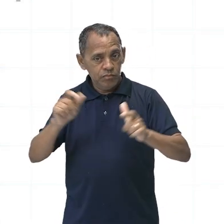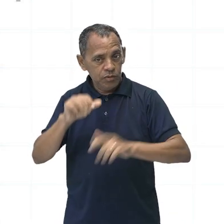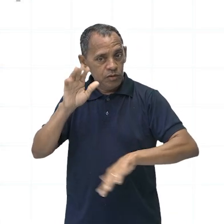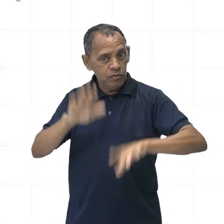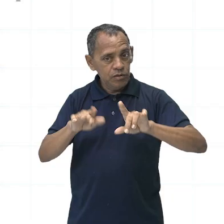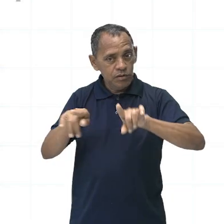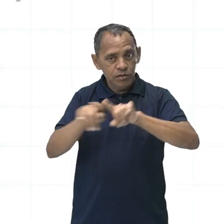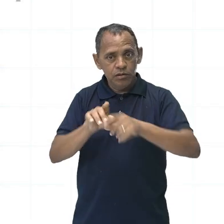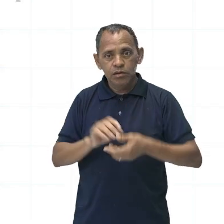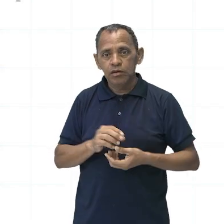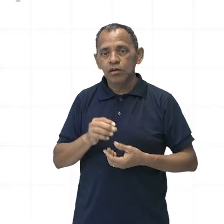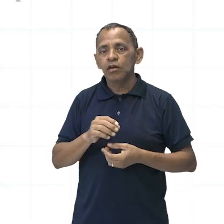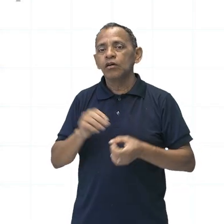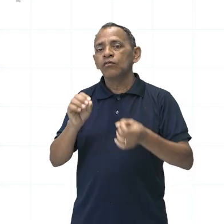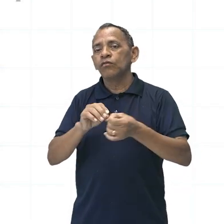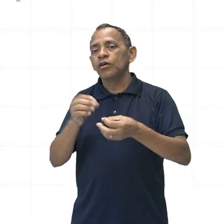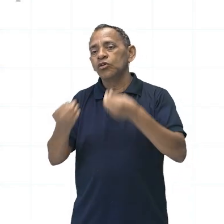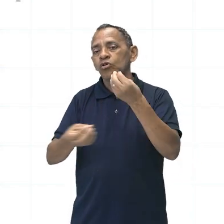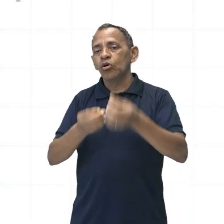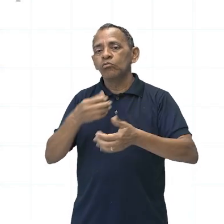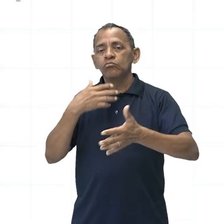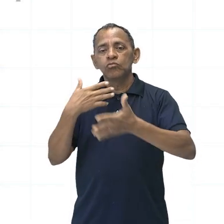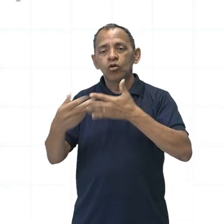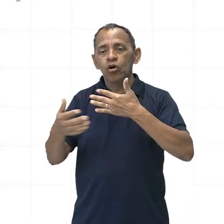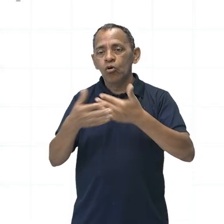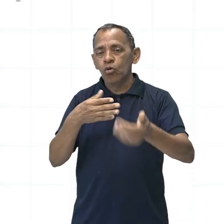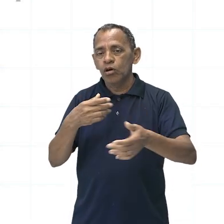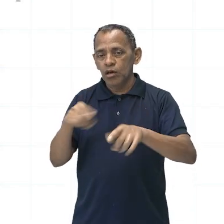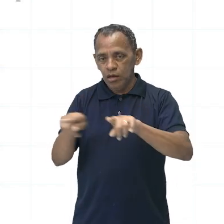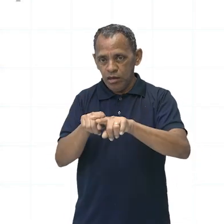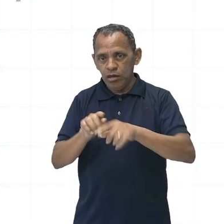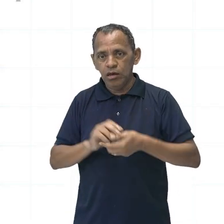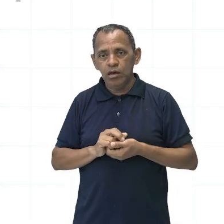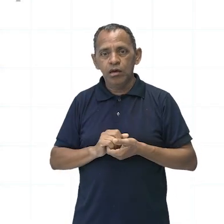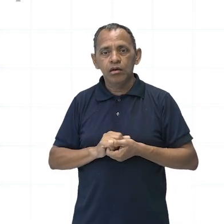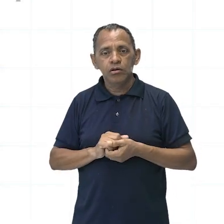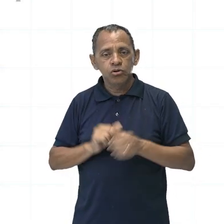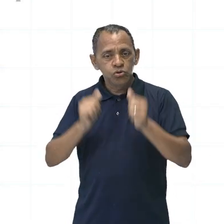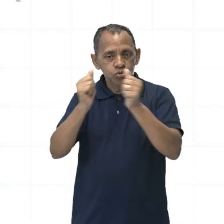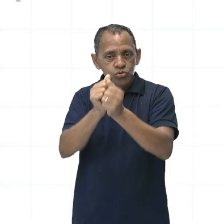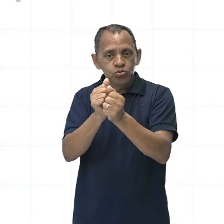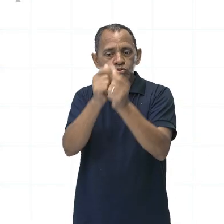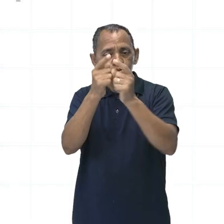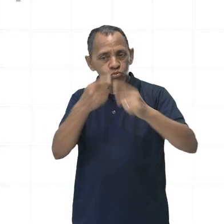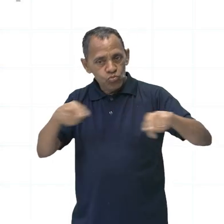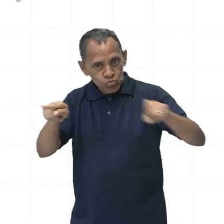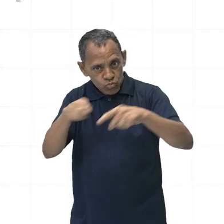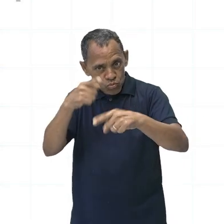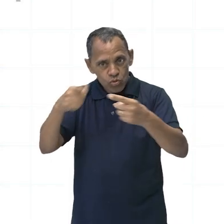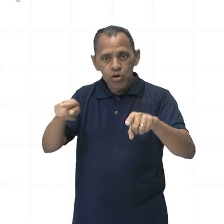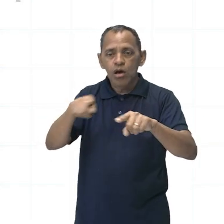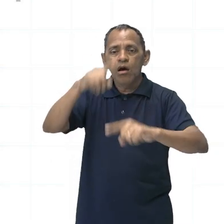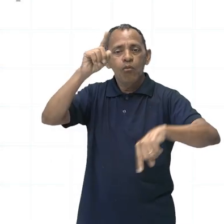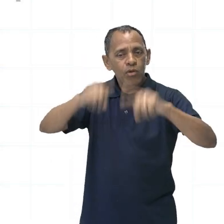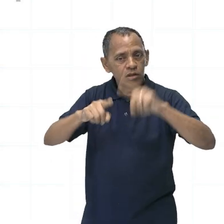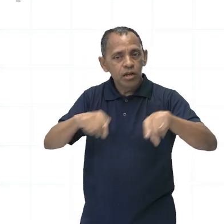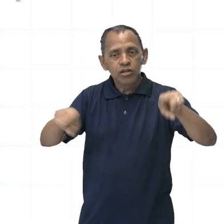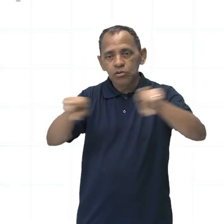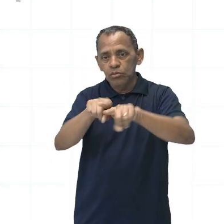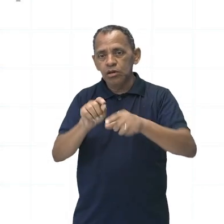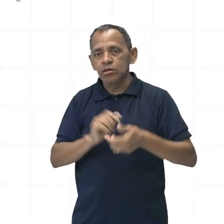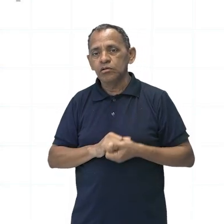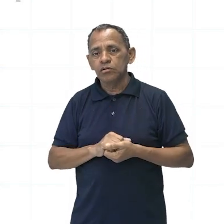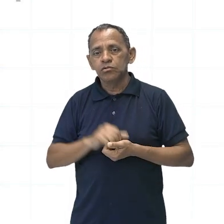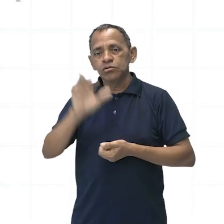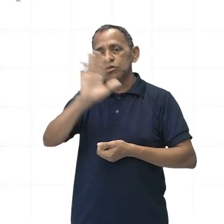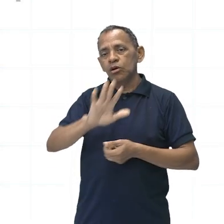é feito sem qualquer acompanhamento de instrumentos musicais tradicionais, mas geralmente acompanhado por